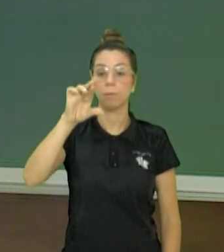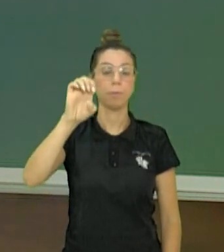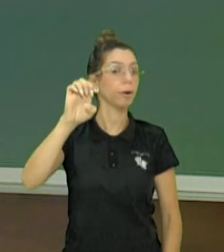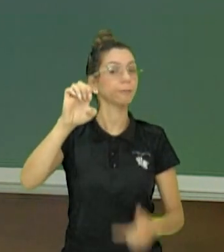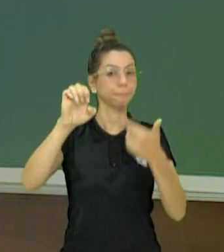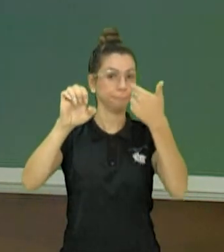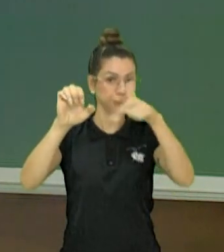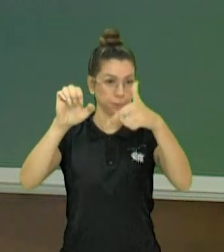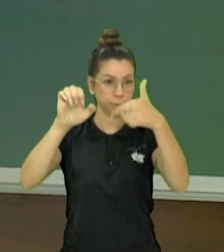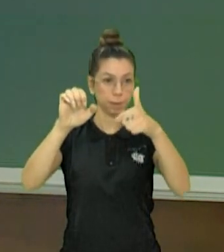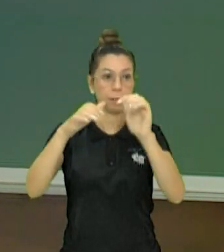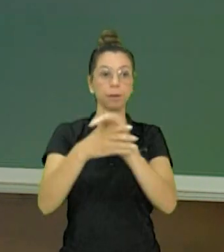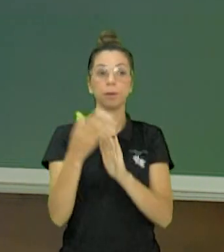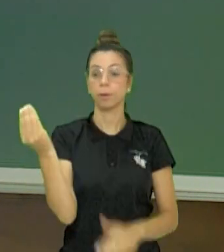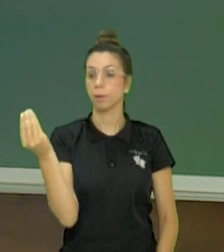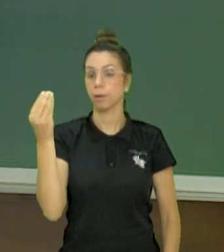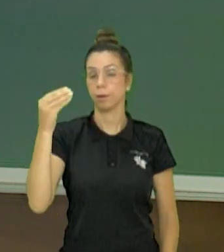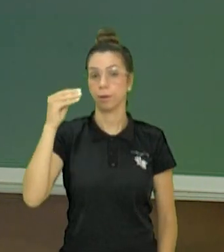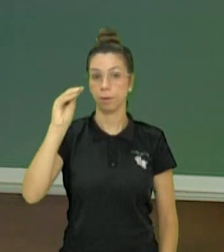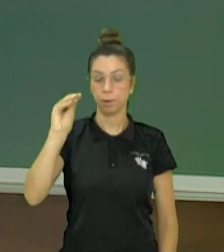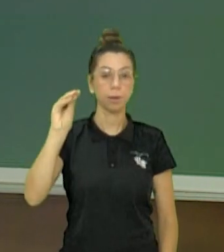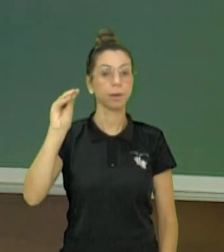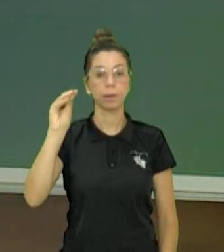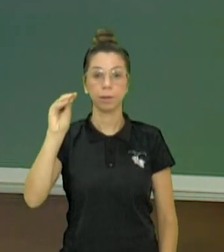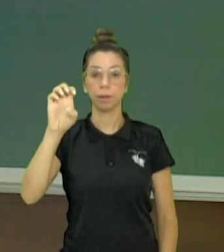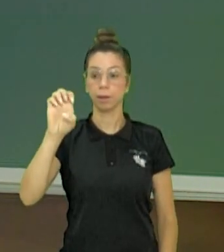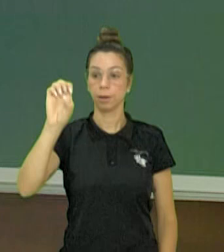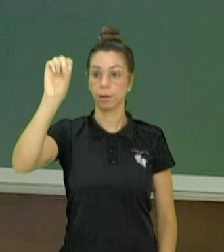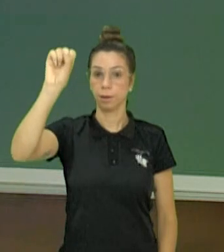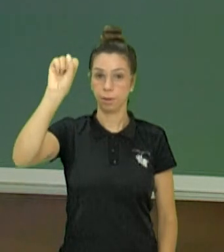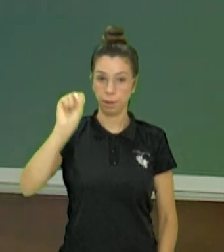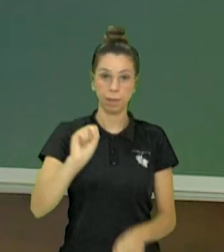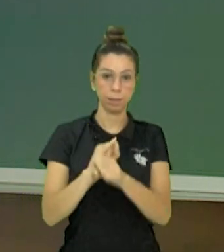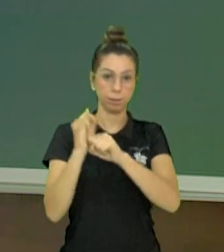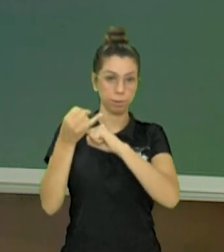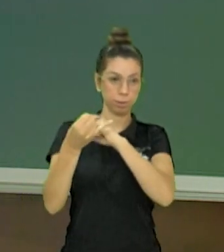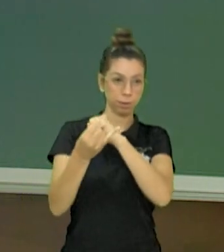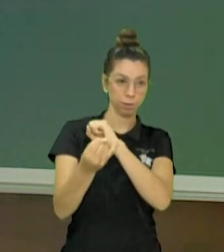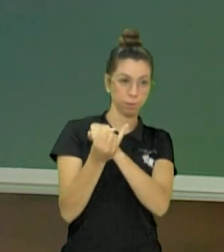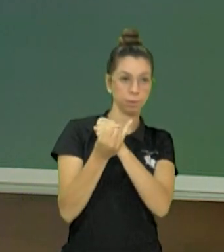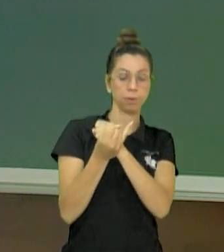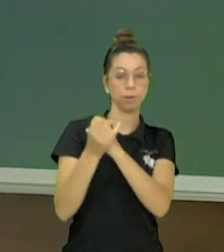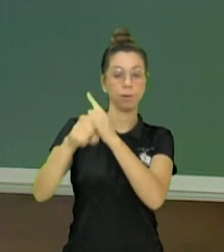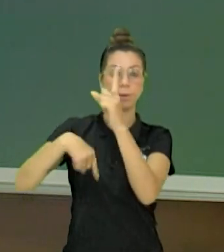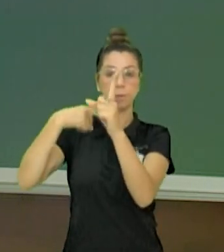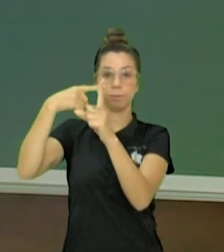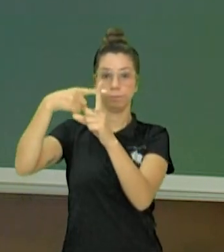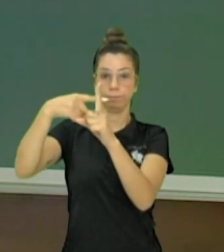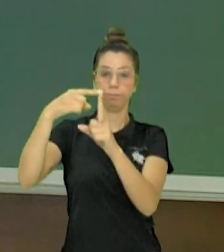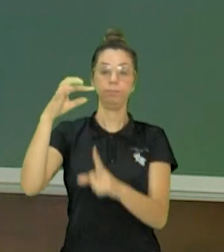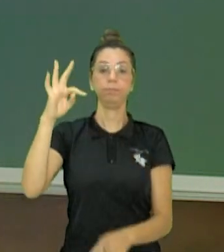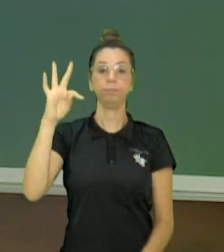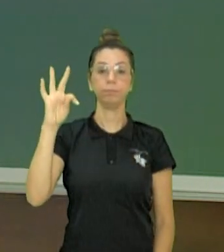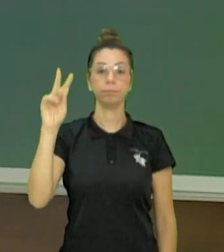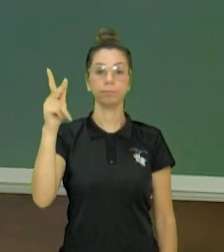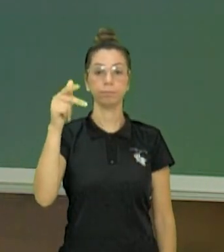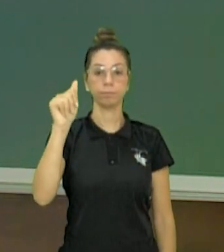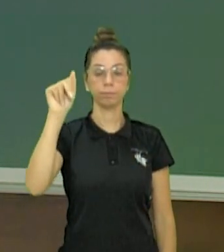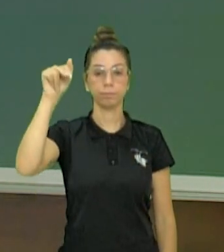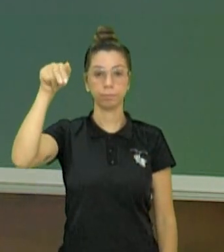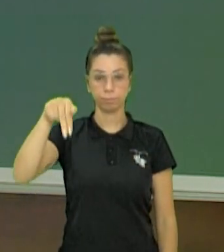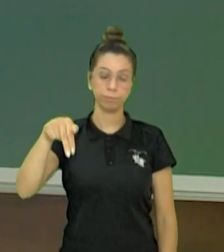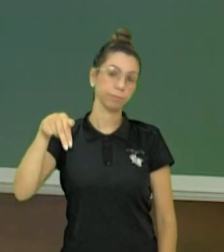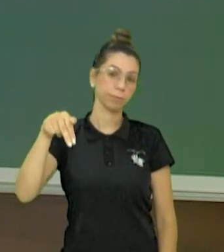aqui. Você acrescenta o ER ao adjetivo e coloca o than. Por exemplo,